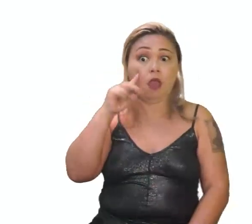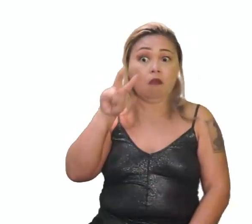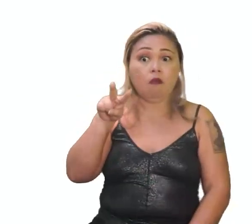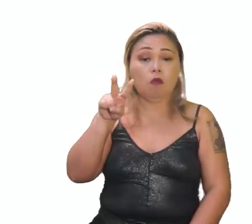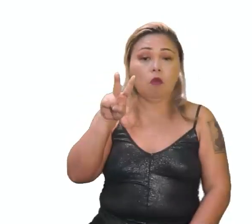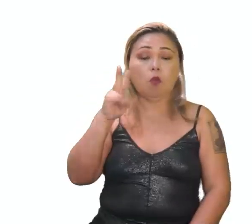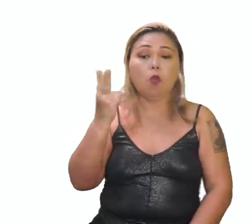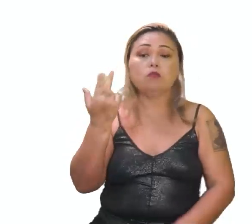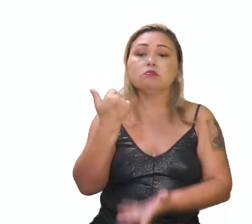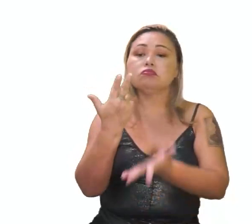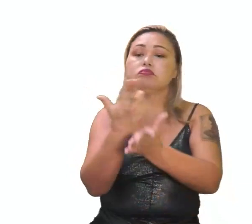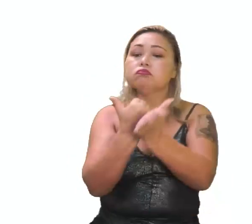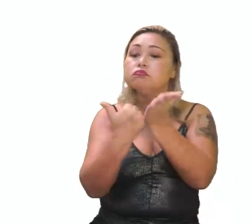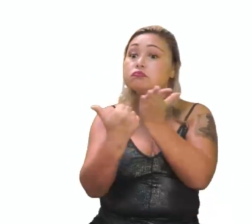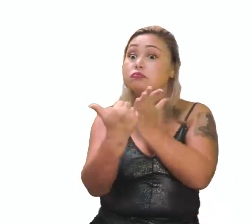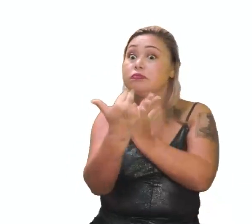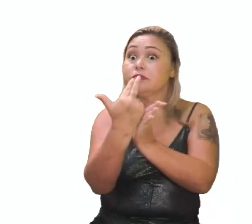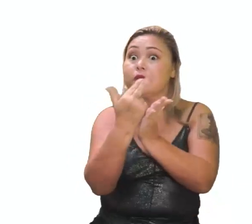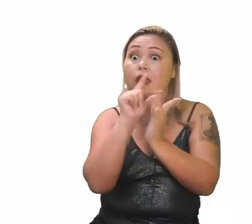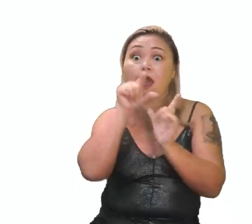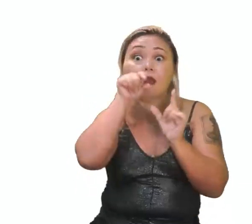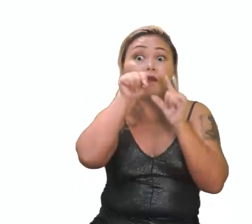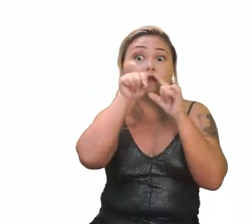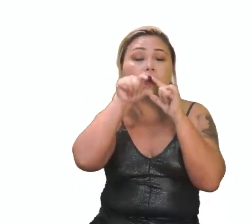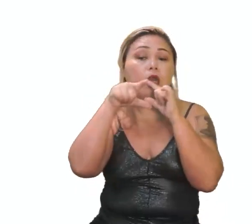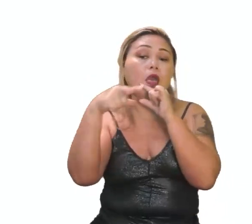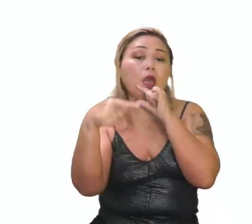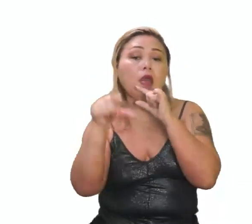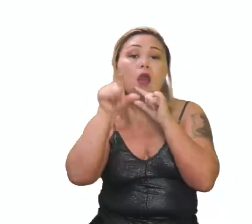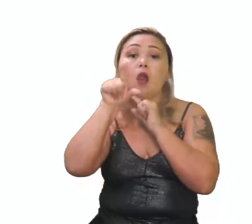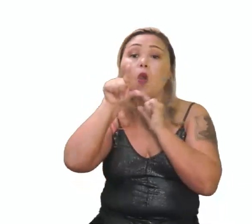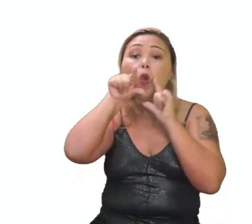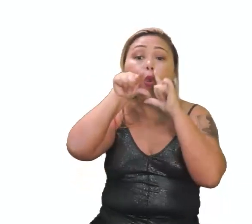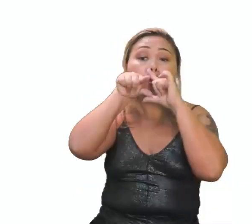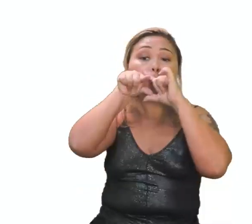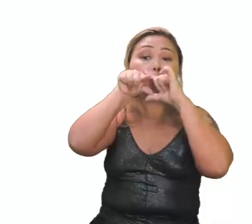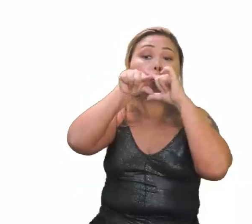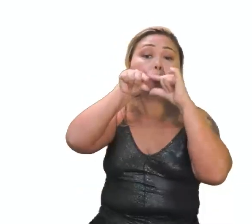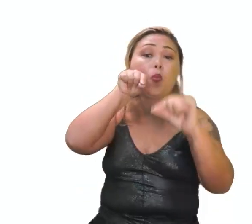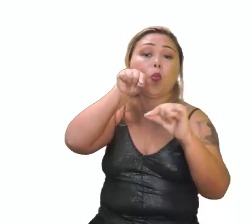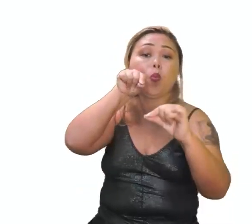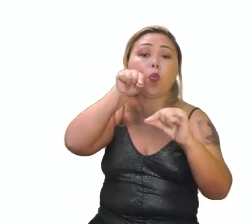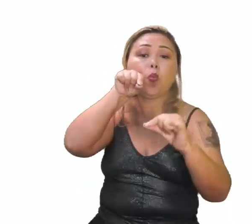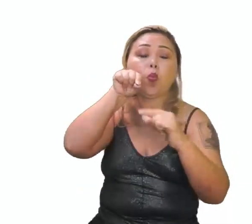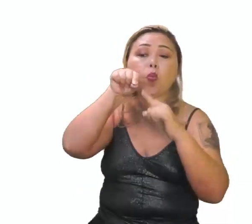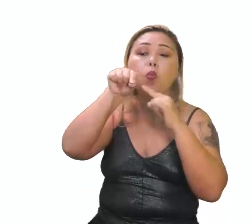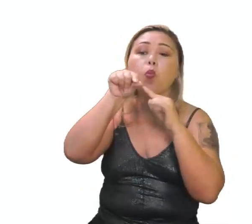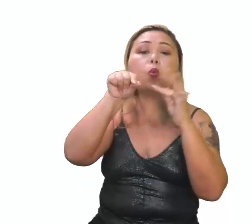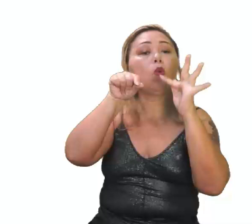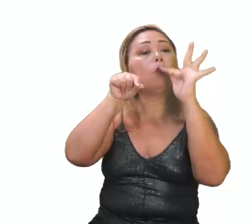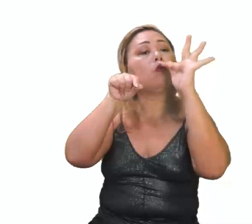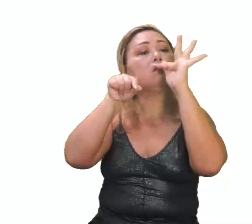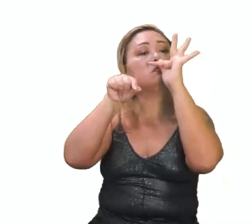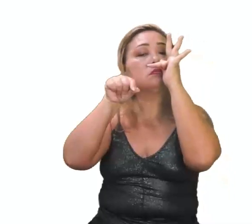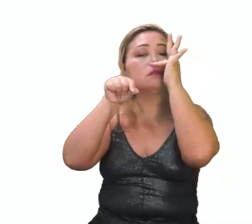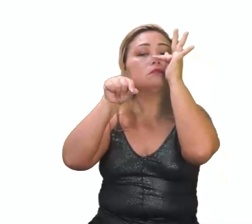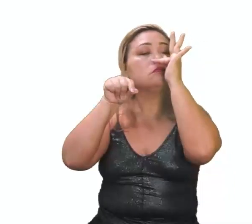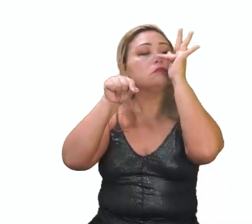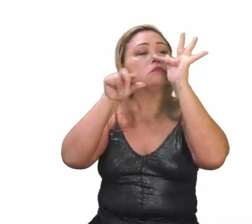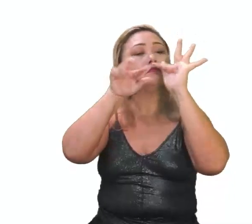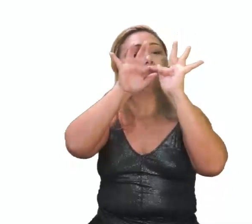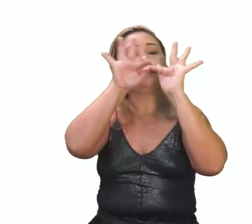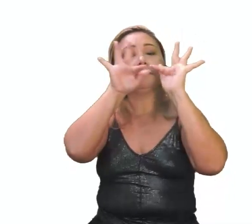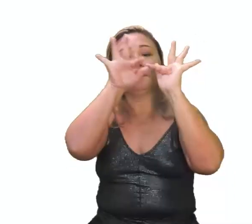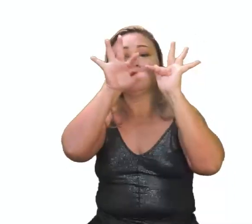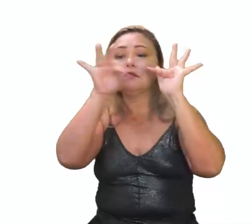que eles têm uns designs diferentes, né? Um bico grande, fino, que tira néctar das flores.